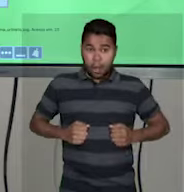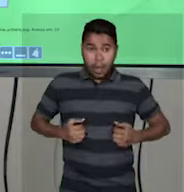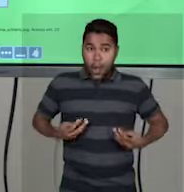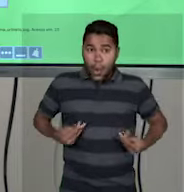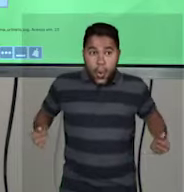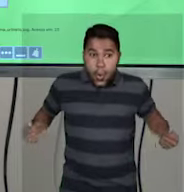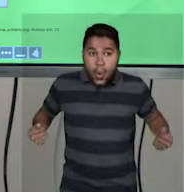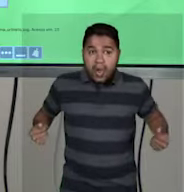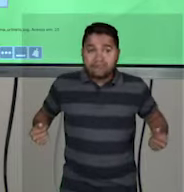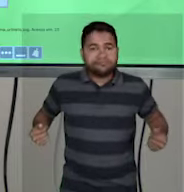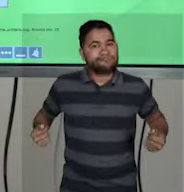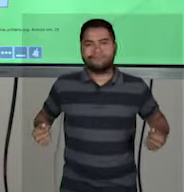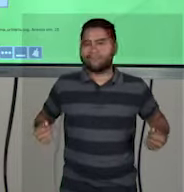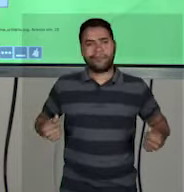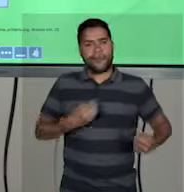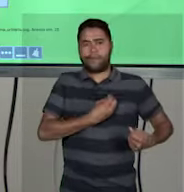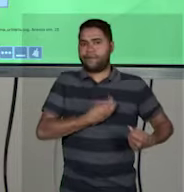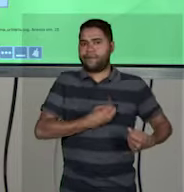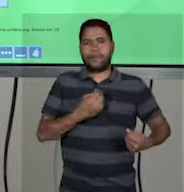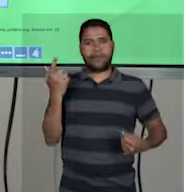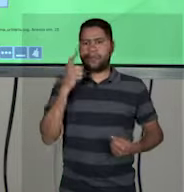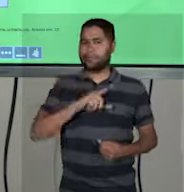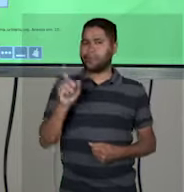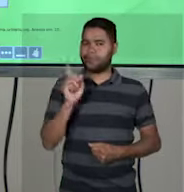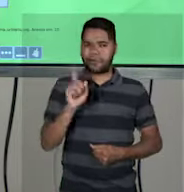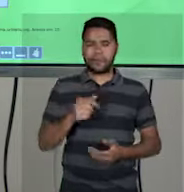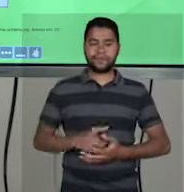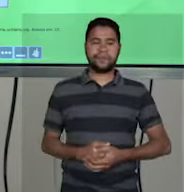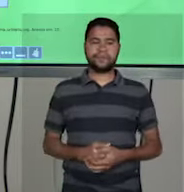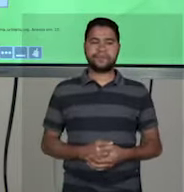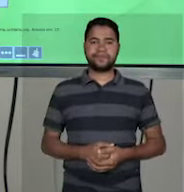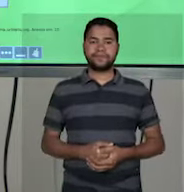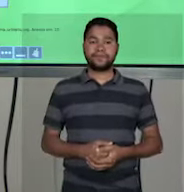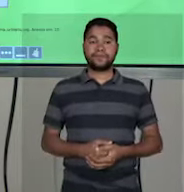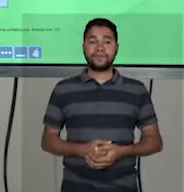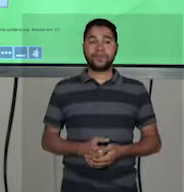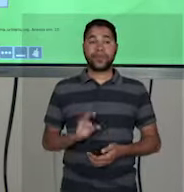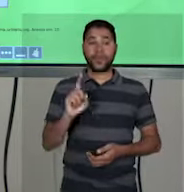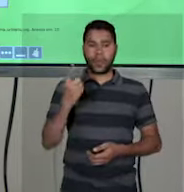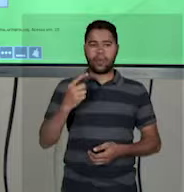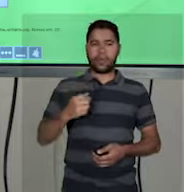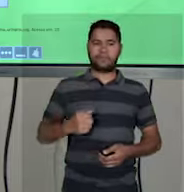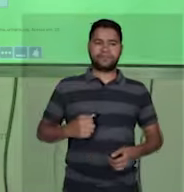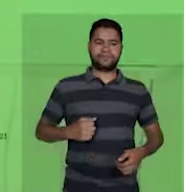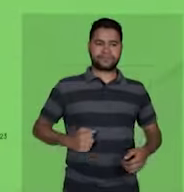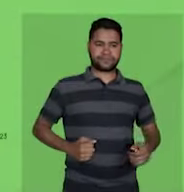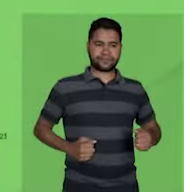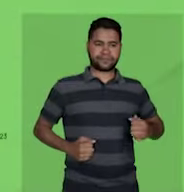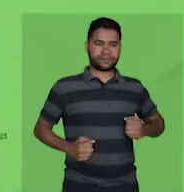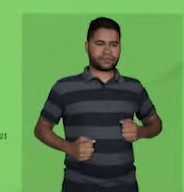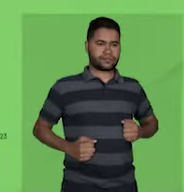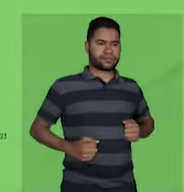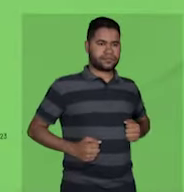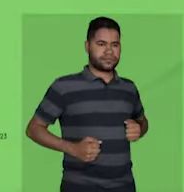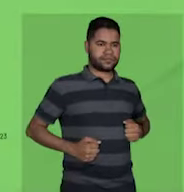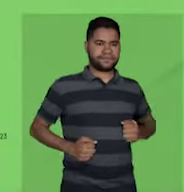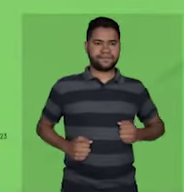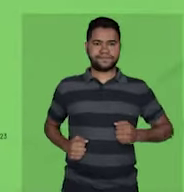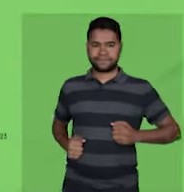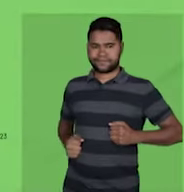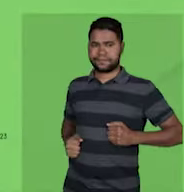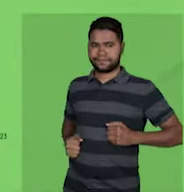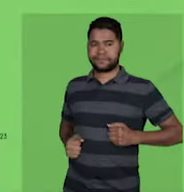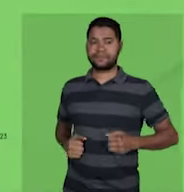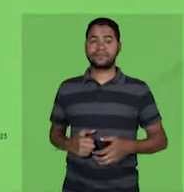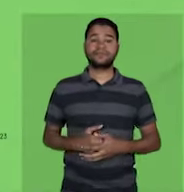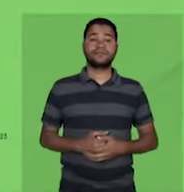não consegue sobreviver, ok? Então vamos lá. Um fica um pouco mais alto que o outro, Dos